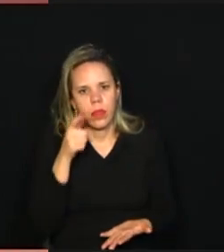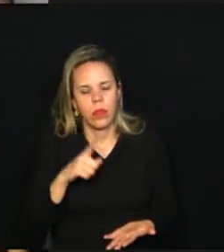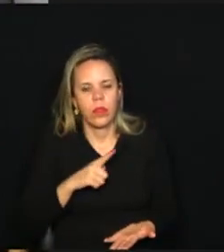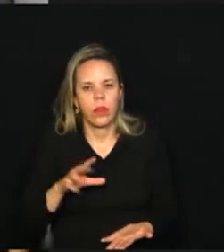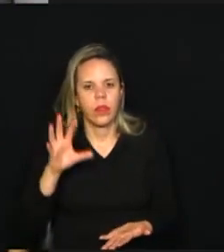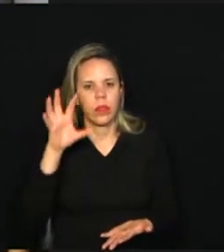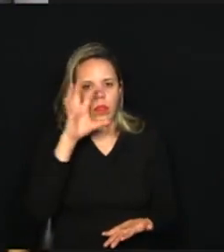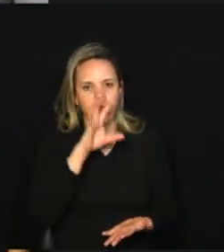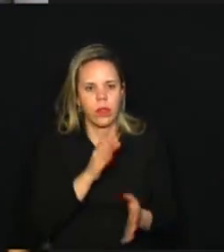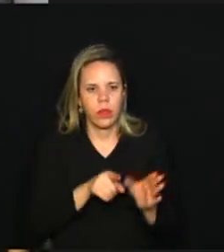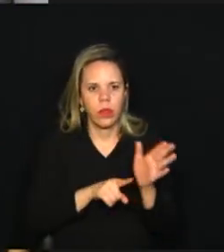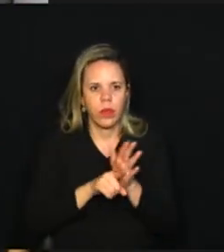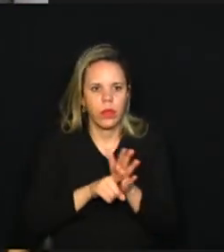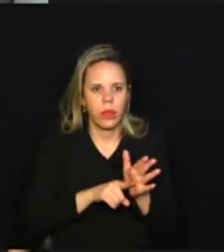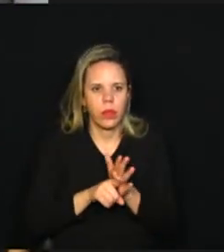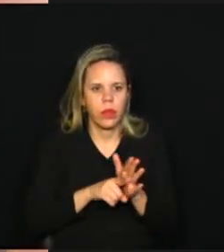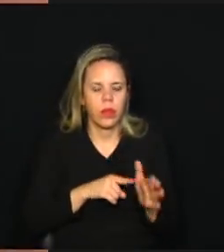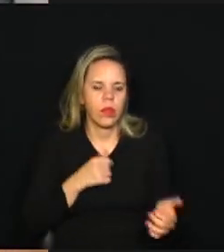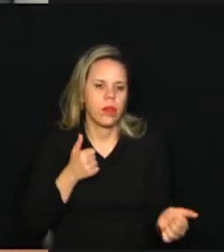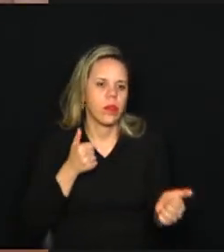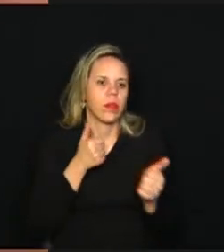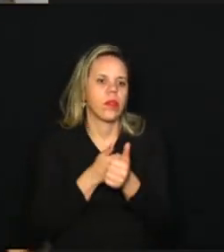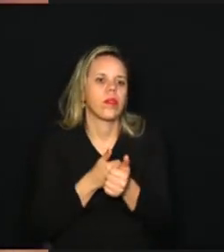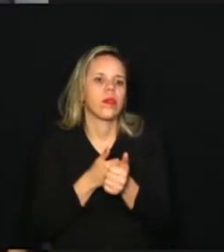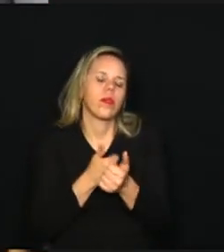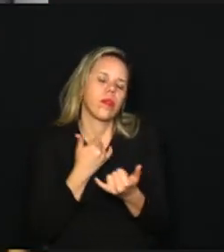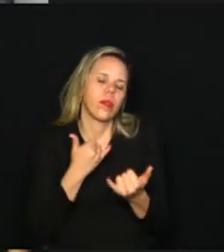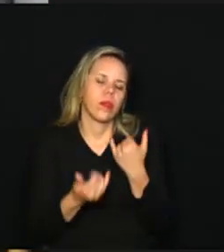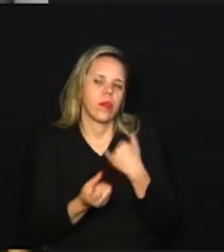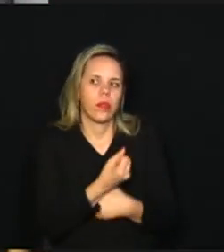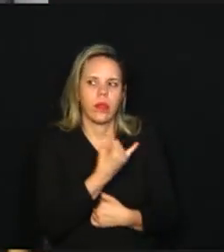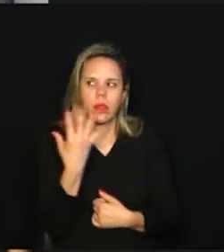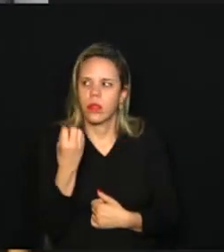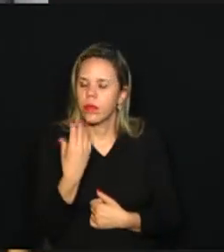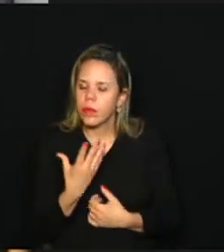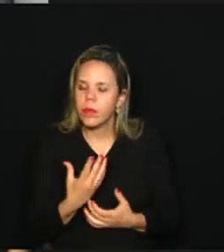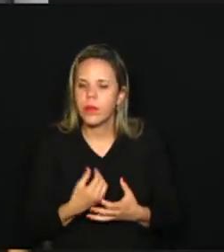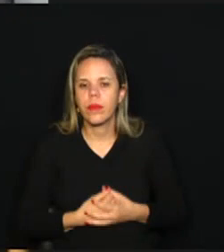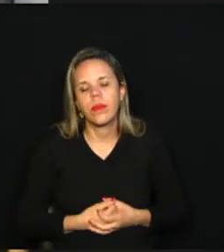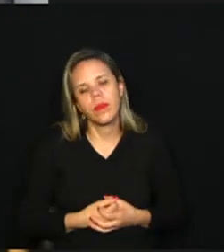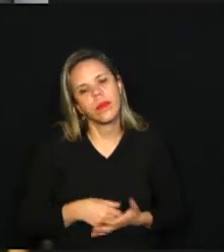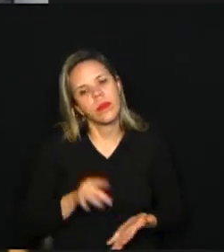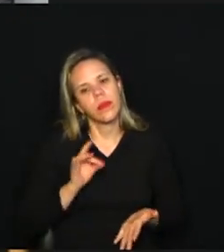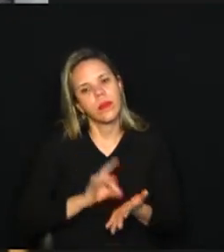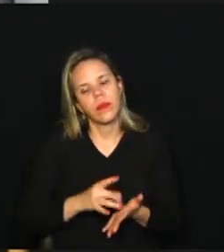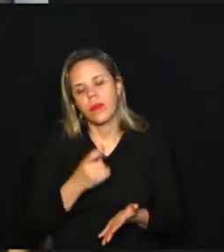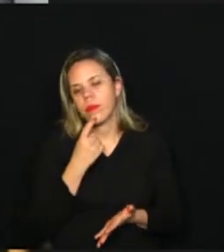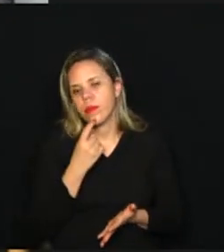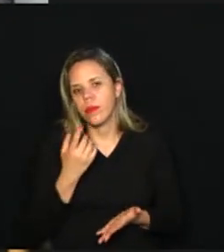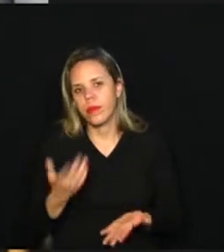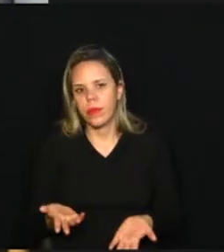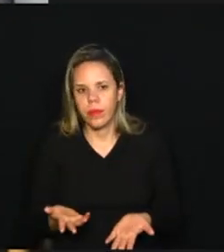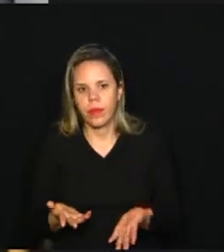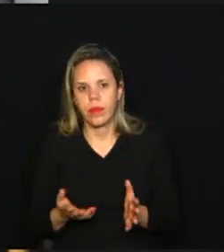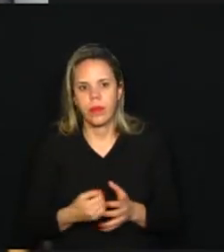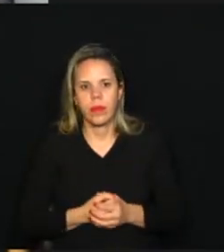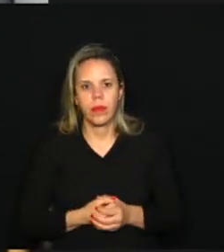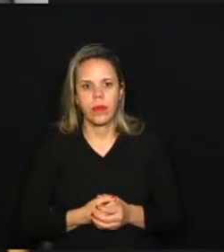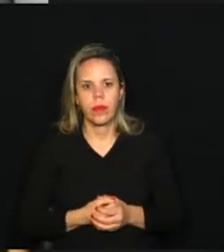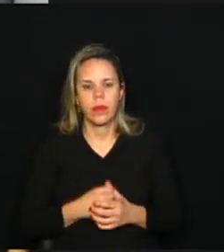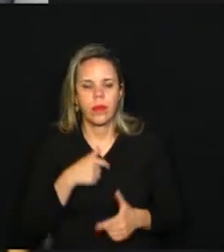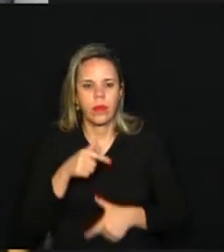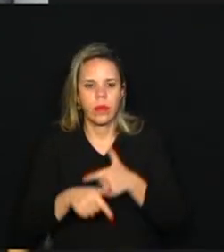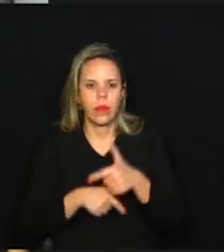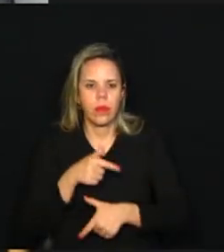mapa, né, mais próximo, né, uma porcentagem boa da realidade de Campinas em relação à